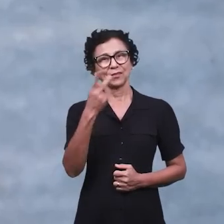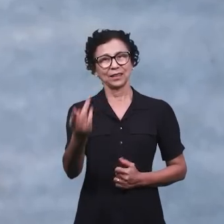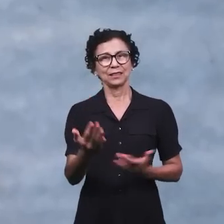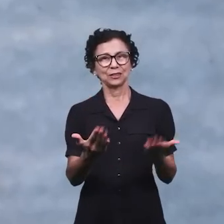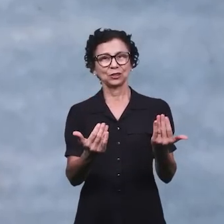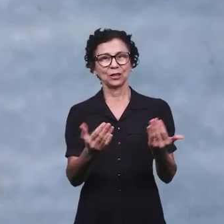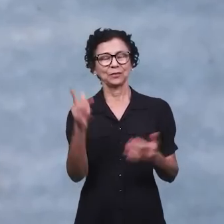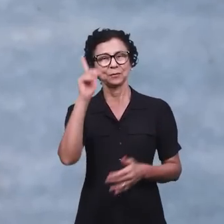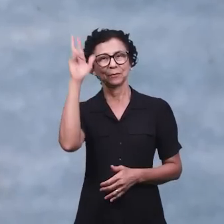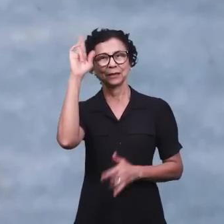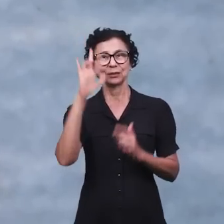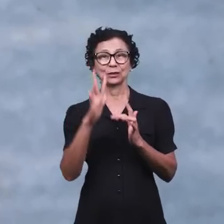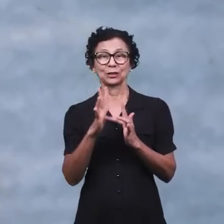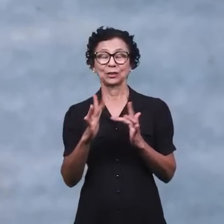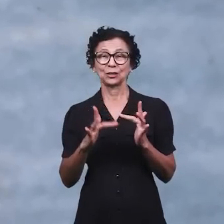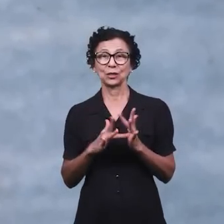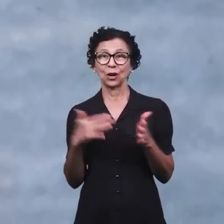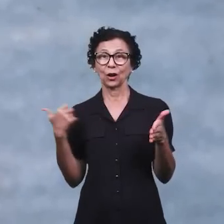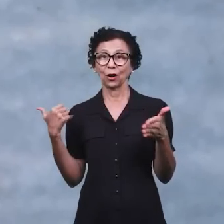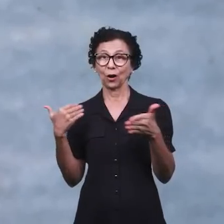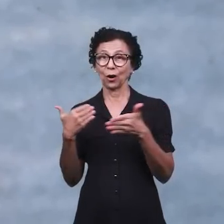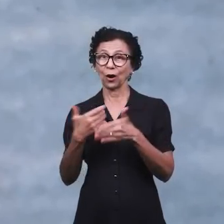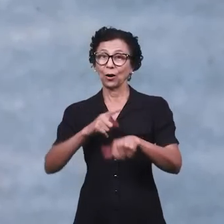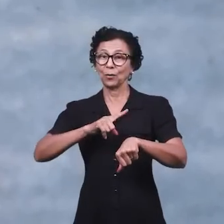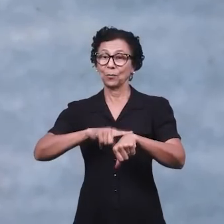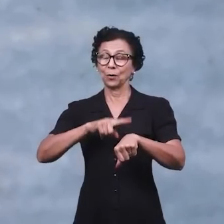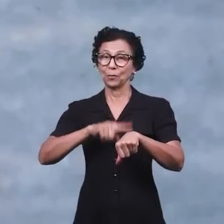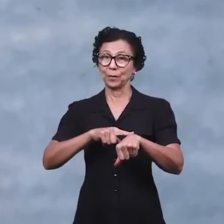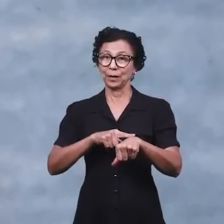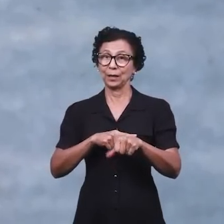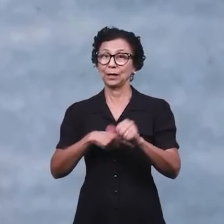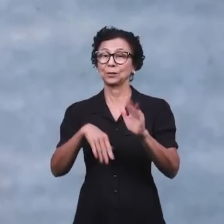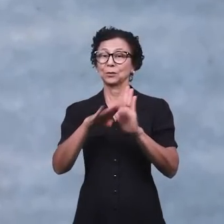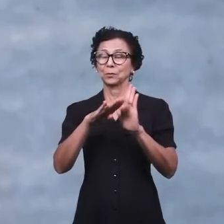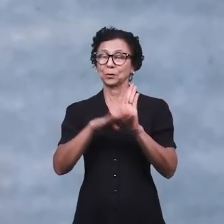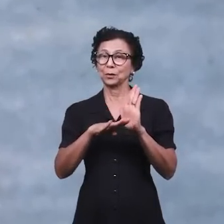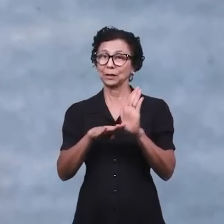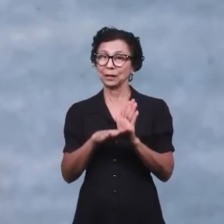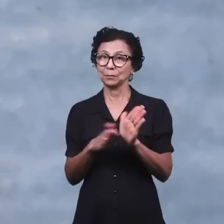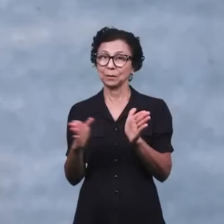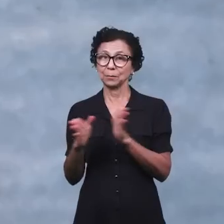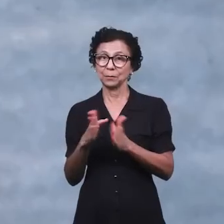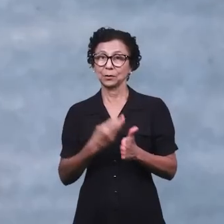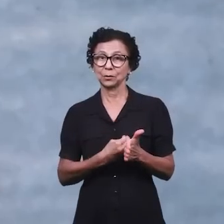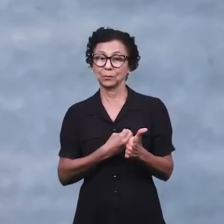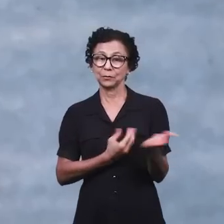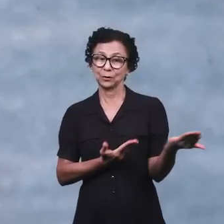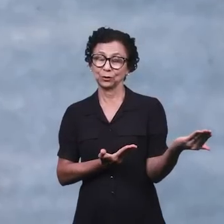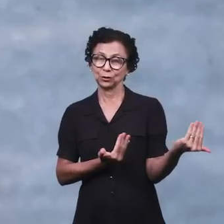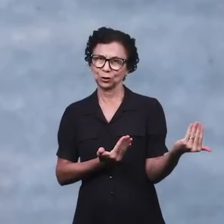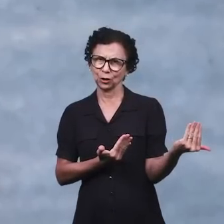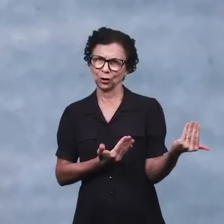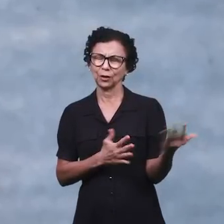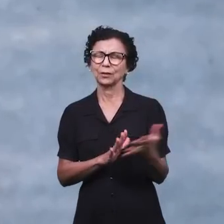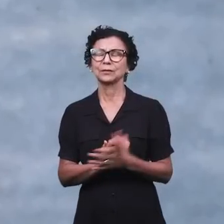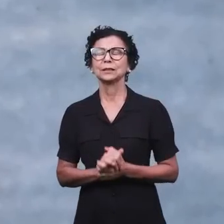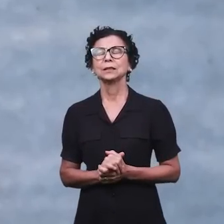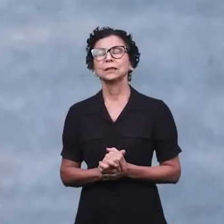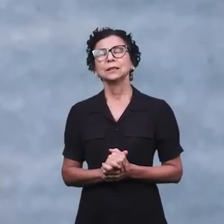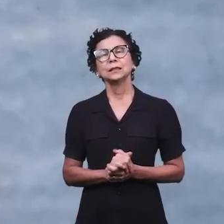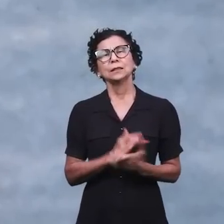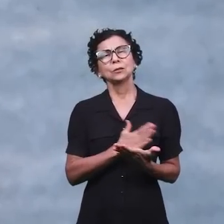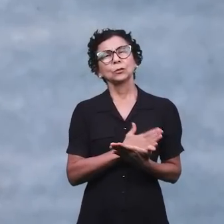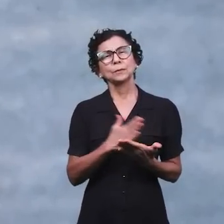Fala, jovem, a paz do Senhor Jesus. Chegou o dia do programa Os Dias da Minha Mocidade. Estamos começando agora mais uma edição